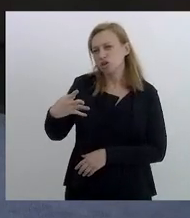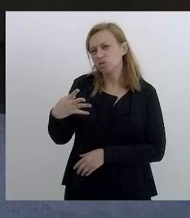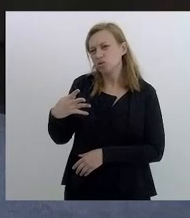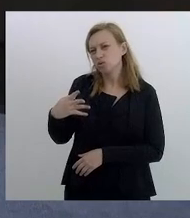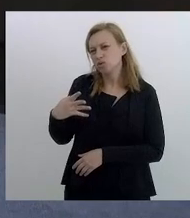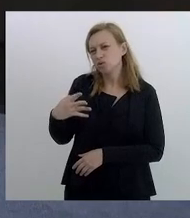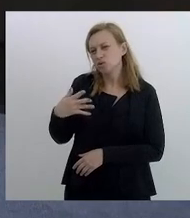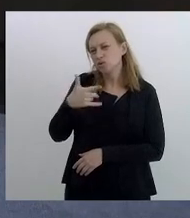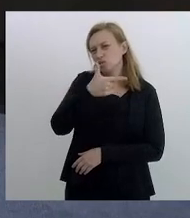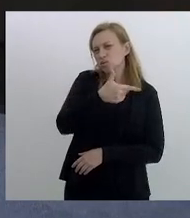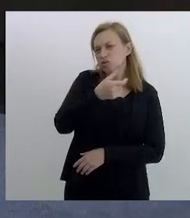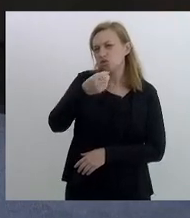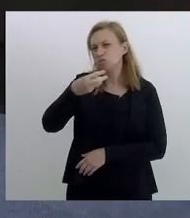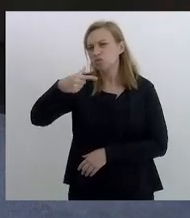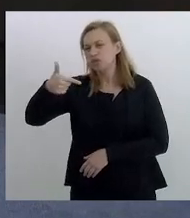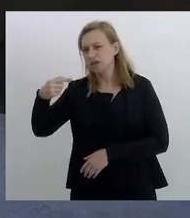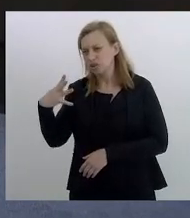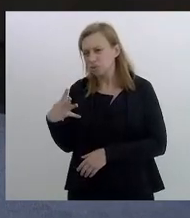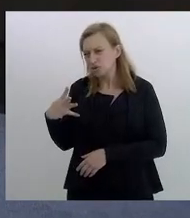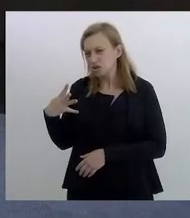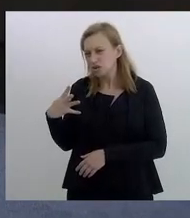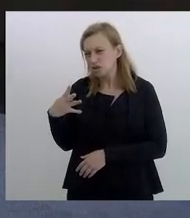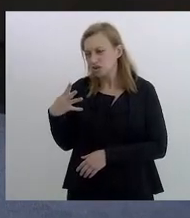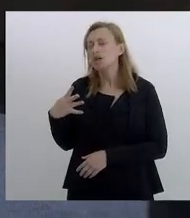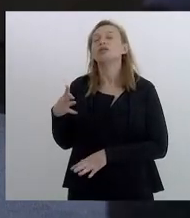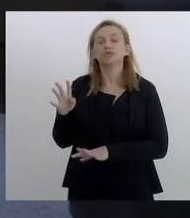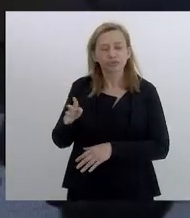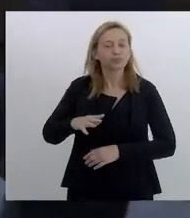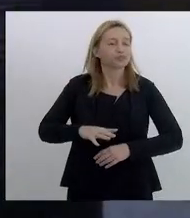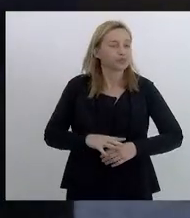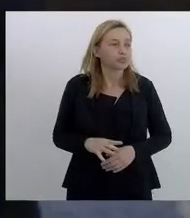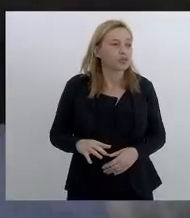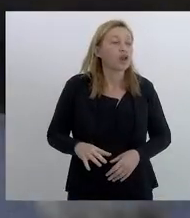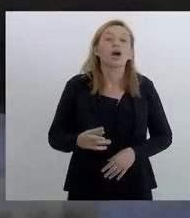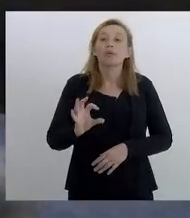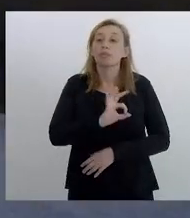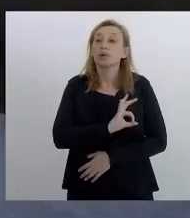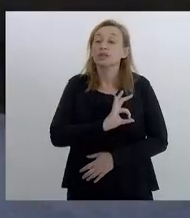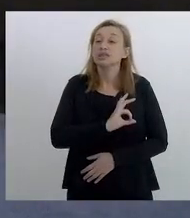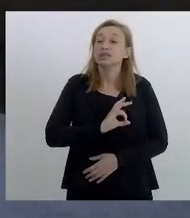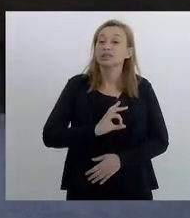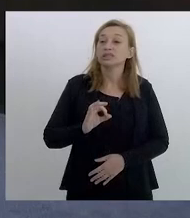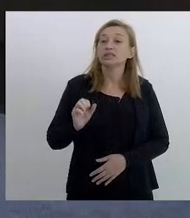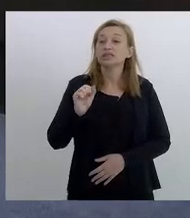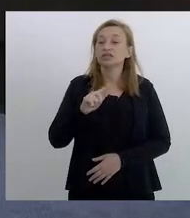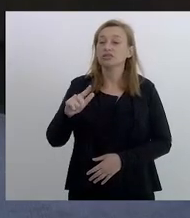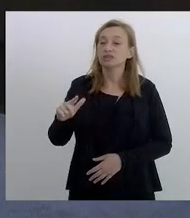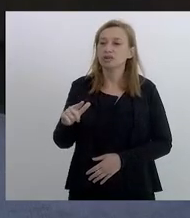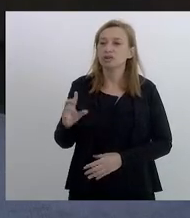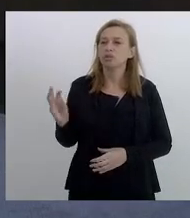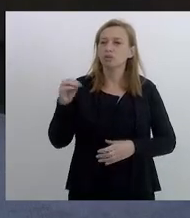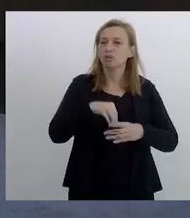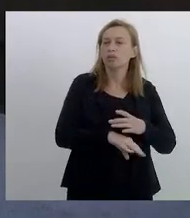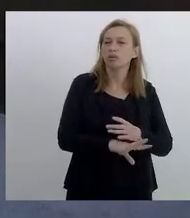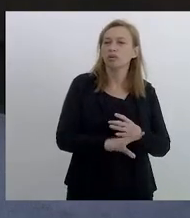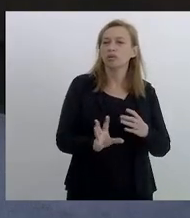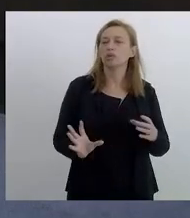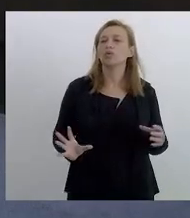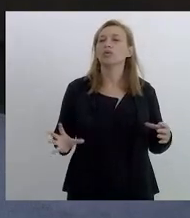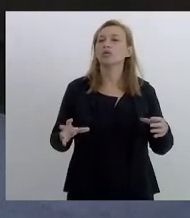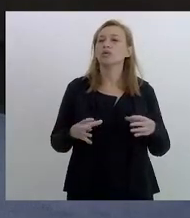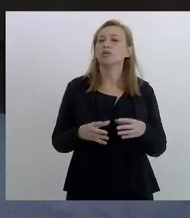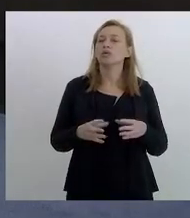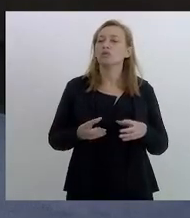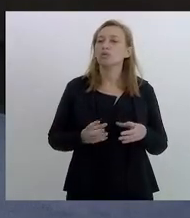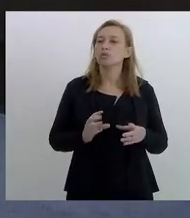2014? Foi em 2014, a GEAT? Foi em 2014, a Polícia Civil incorporou uma gratificação ao seu